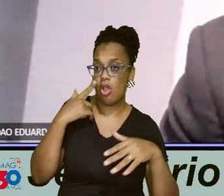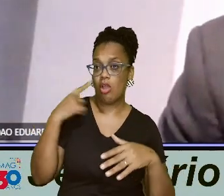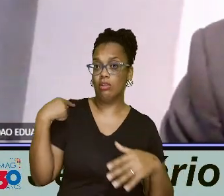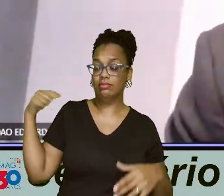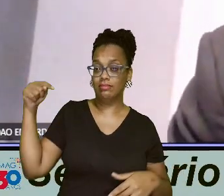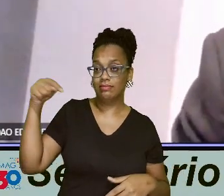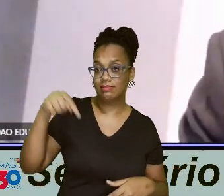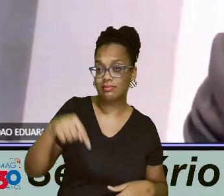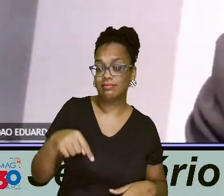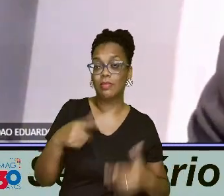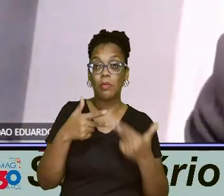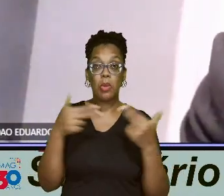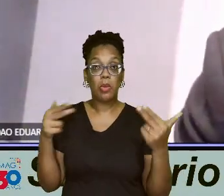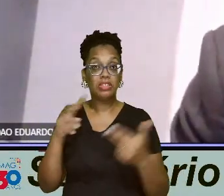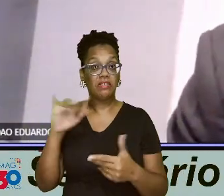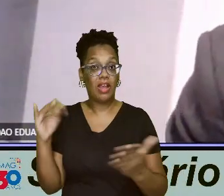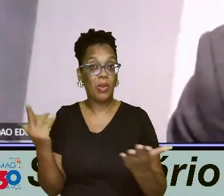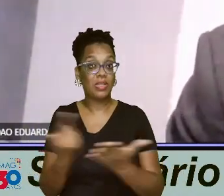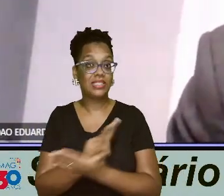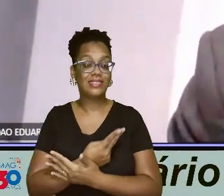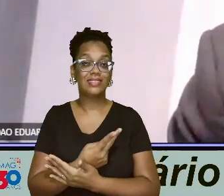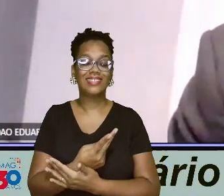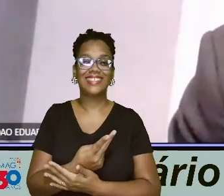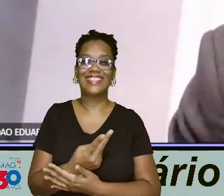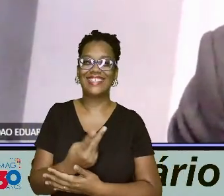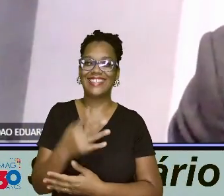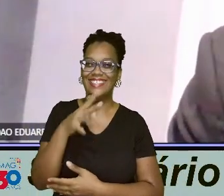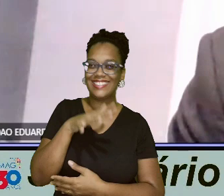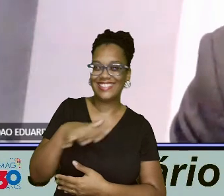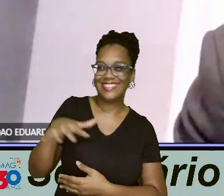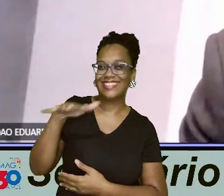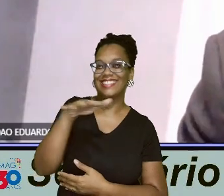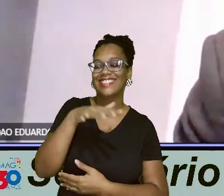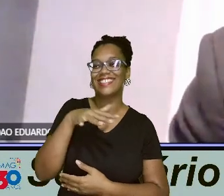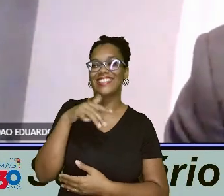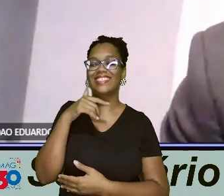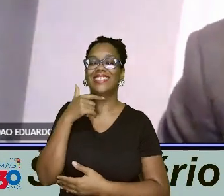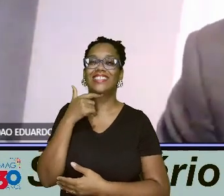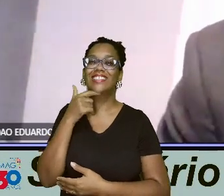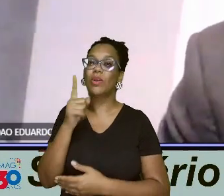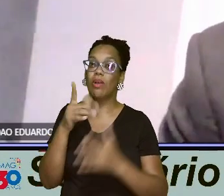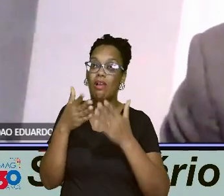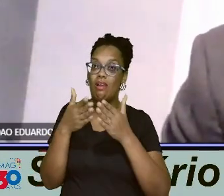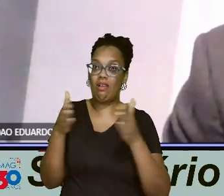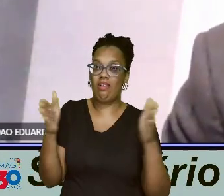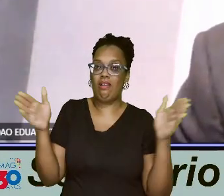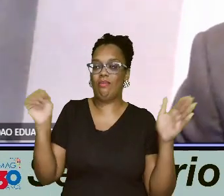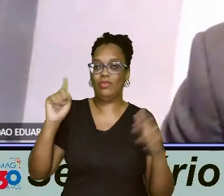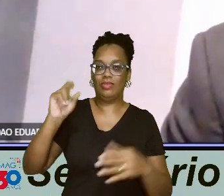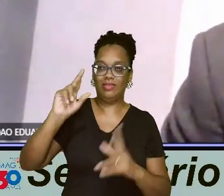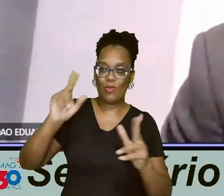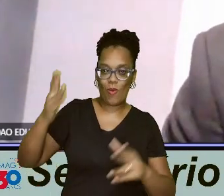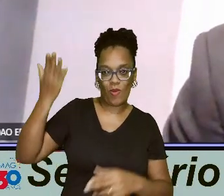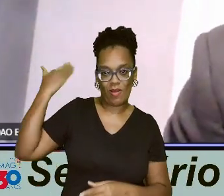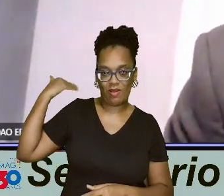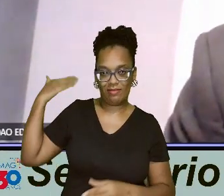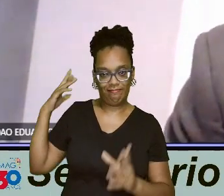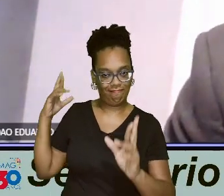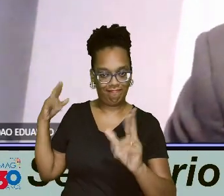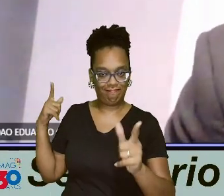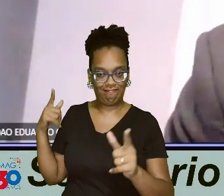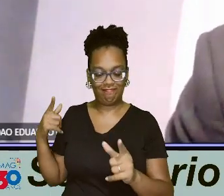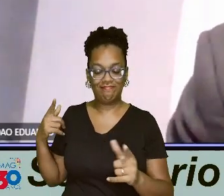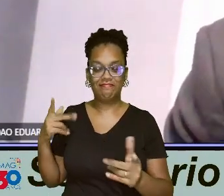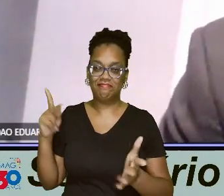alguma coisa vai acontecer, e num espaço não muito amplo como era antigamente. Então,